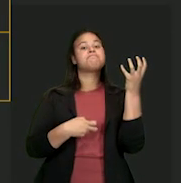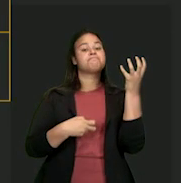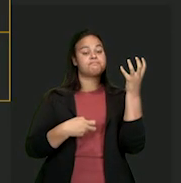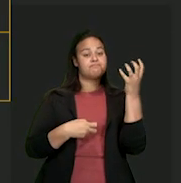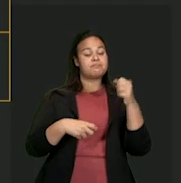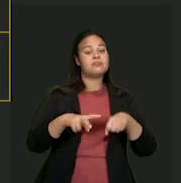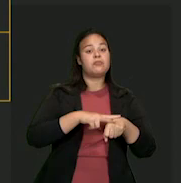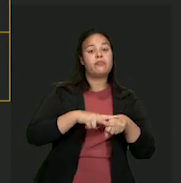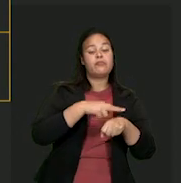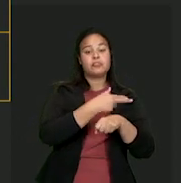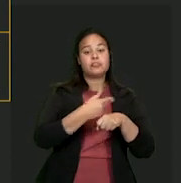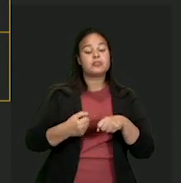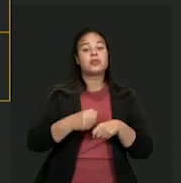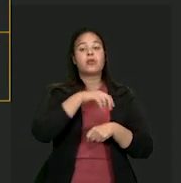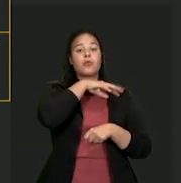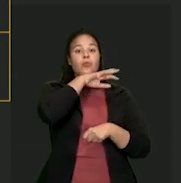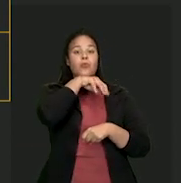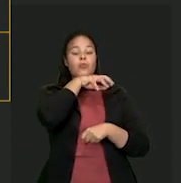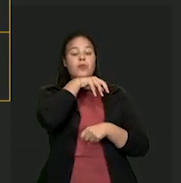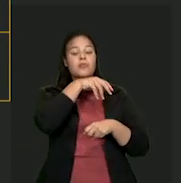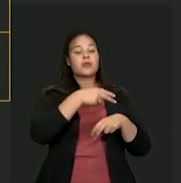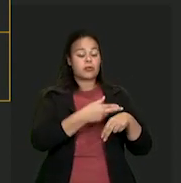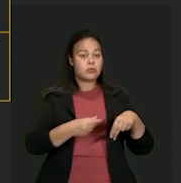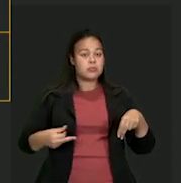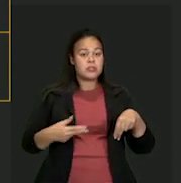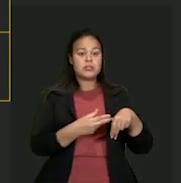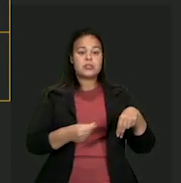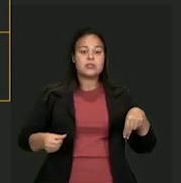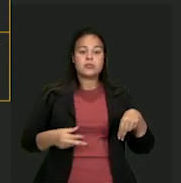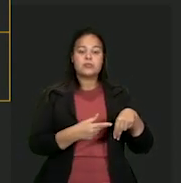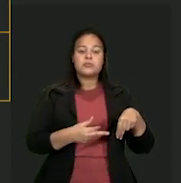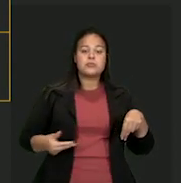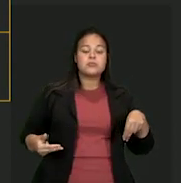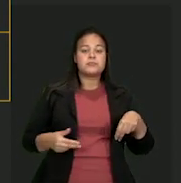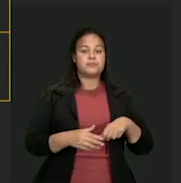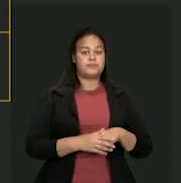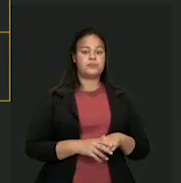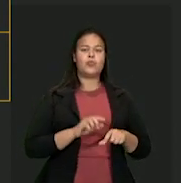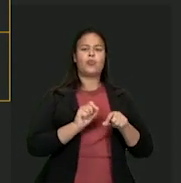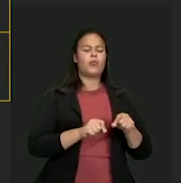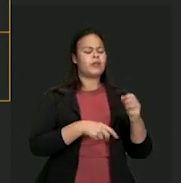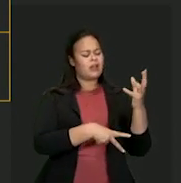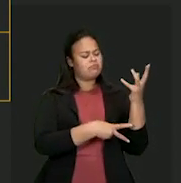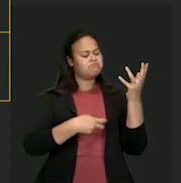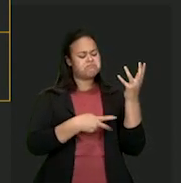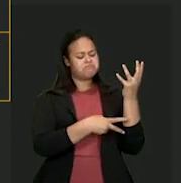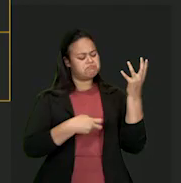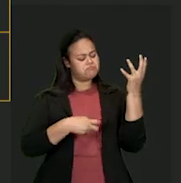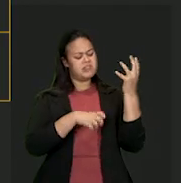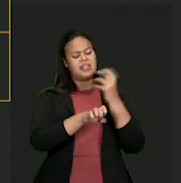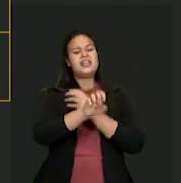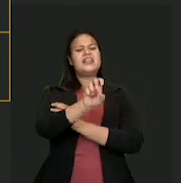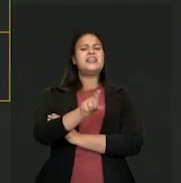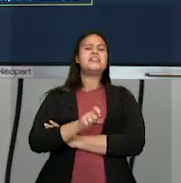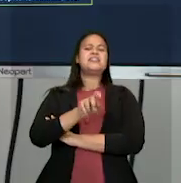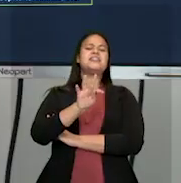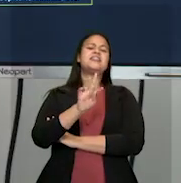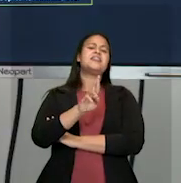mineral. O que é extrativismo, professora? Extrativismo é quando